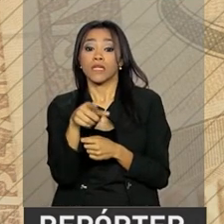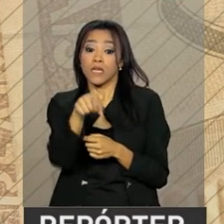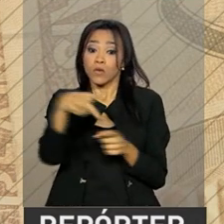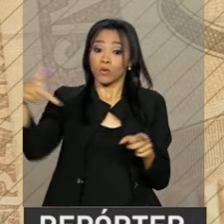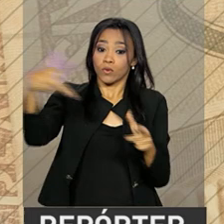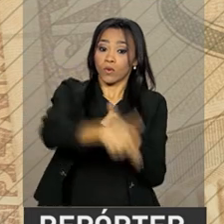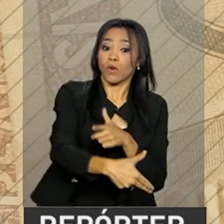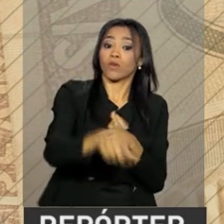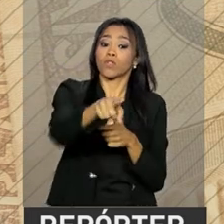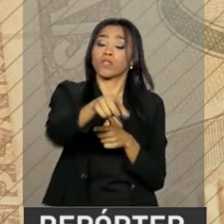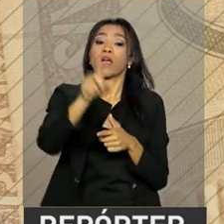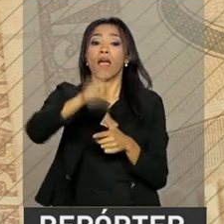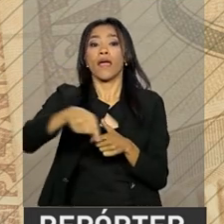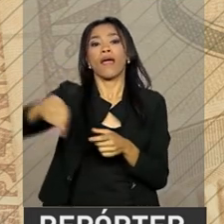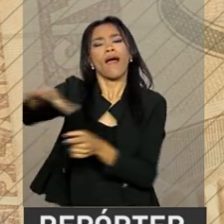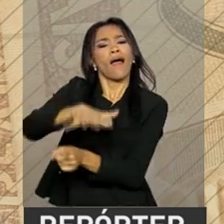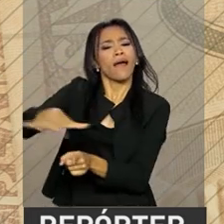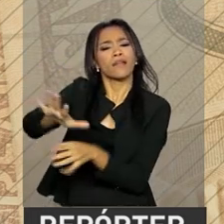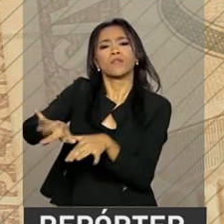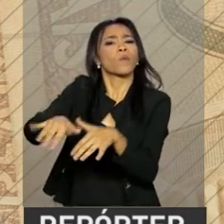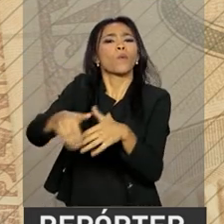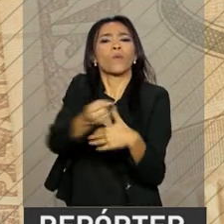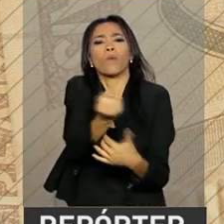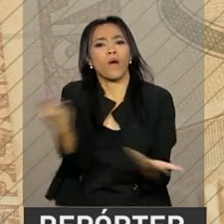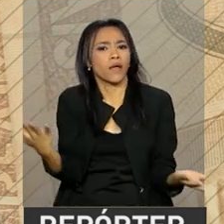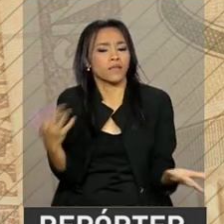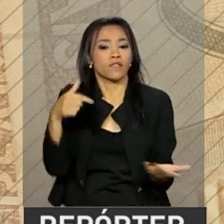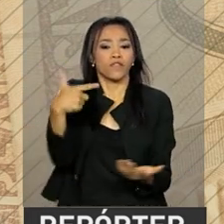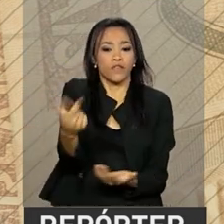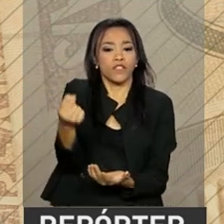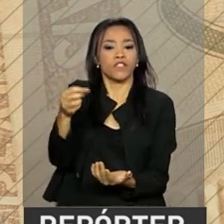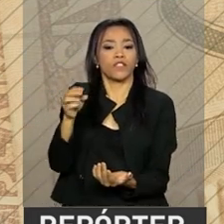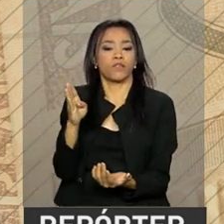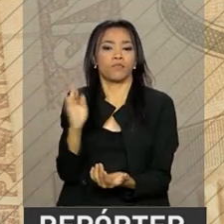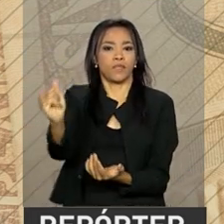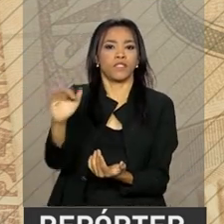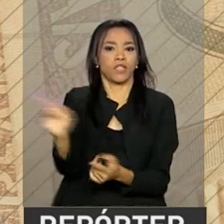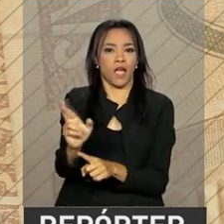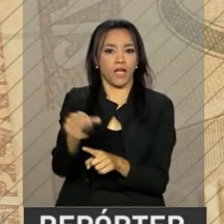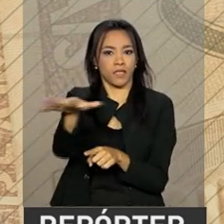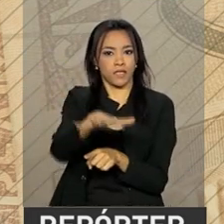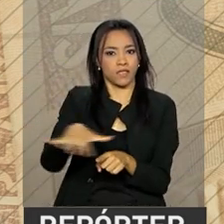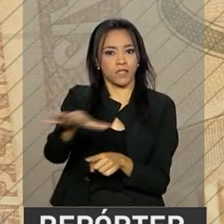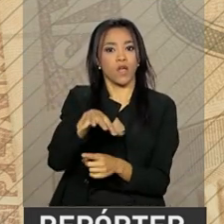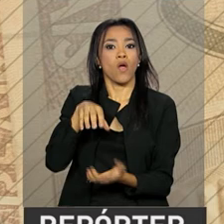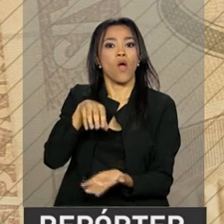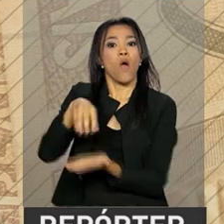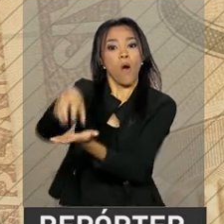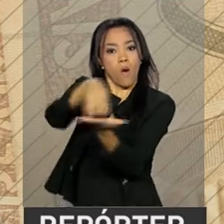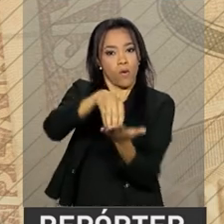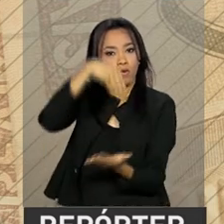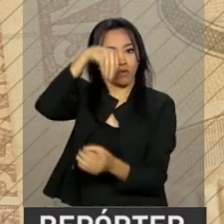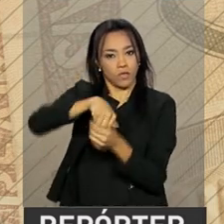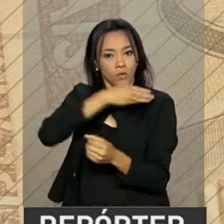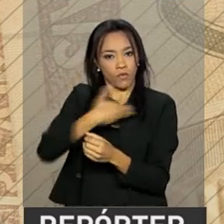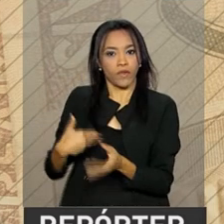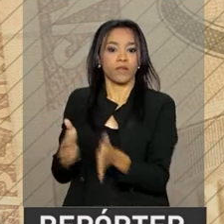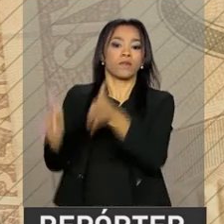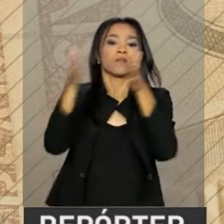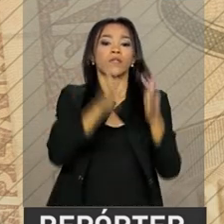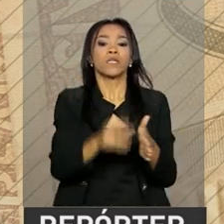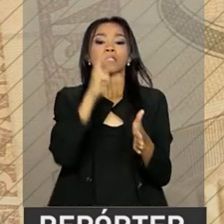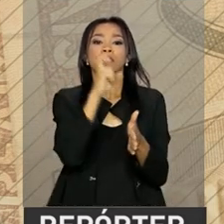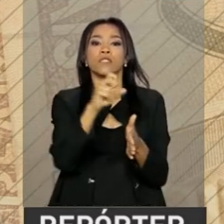cortes vão recair sobre as seguintes áreas 20 bilhões de reais sobre os diferentes órgãos do governo 5 milhões e